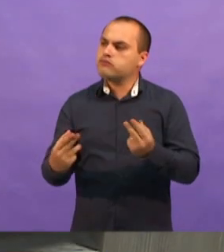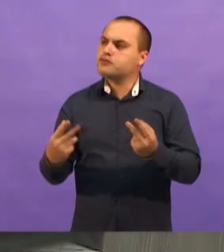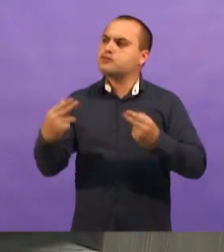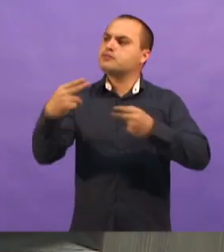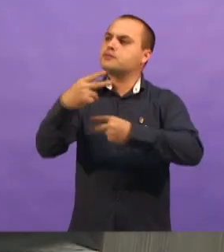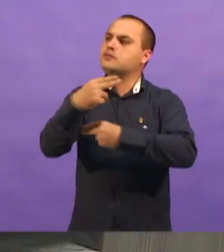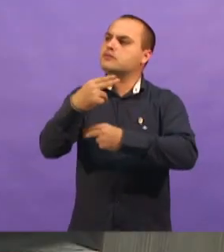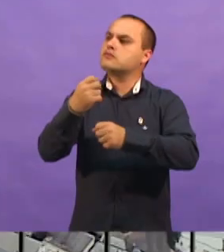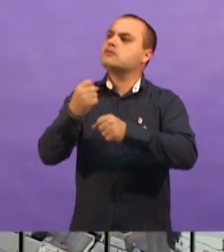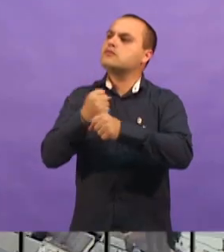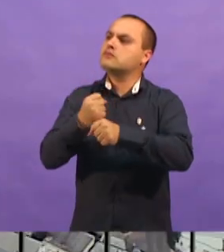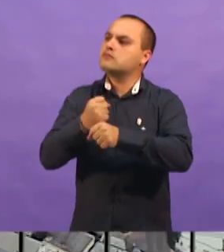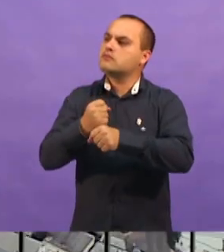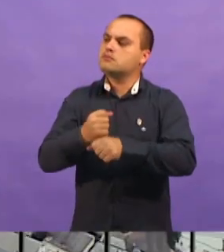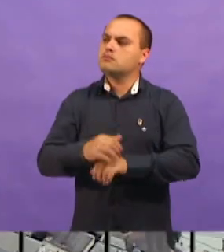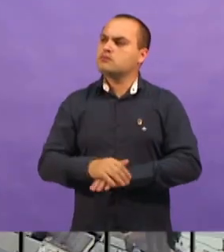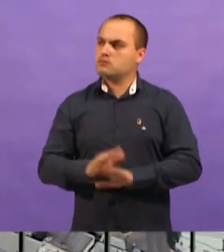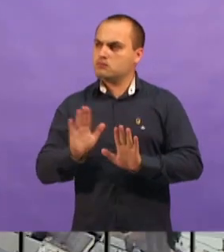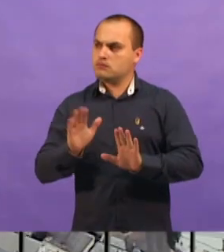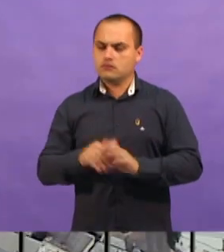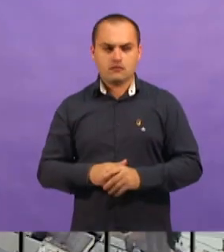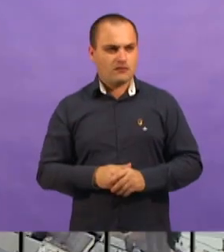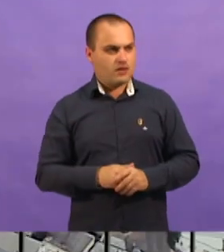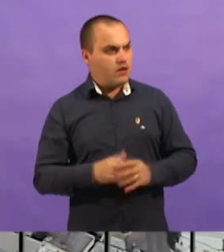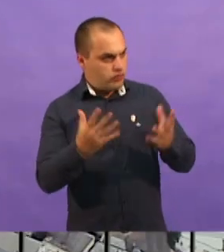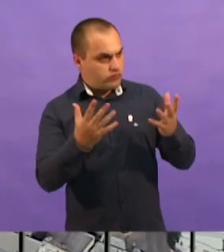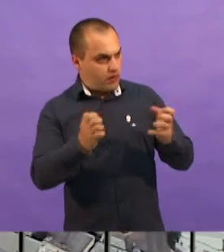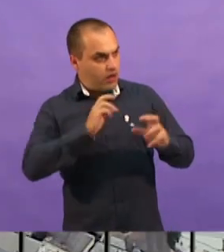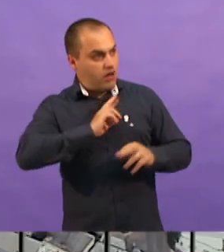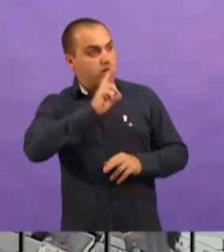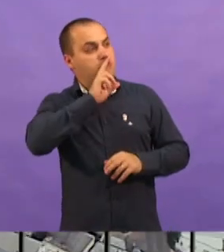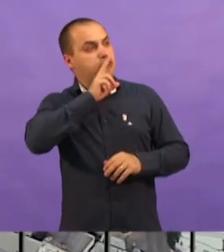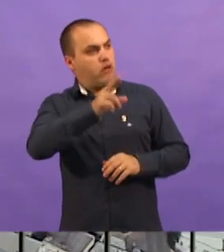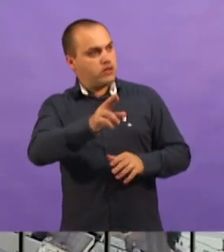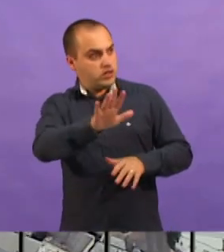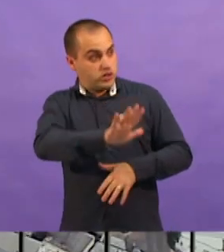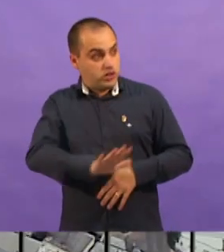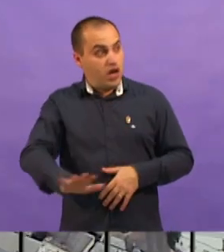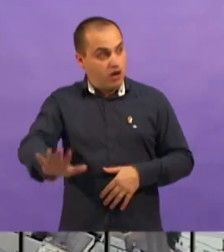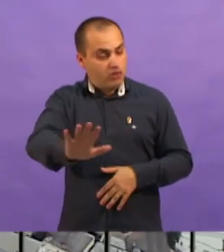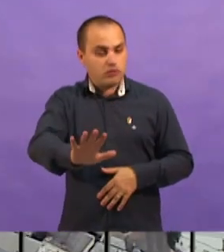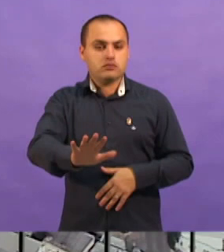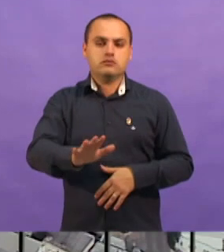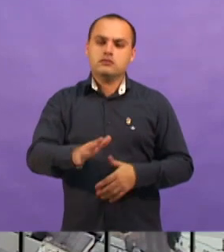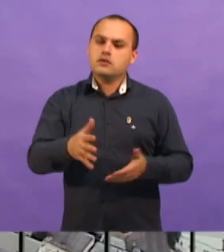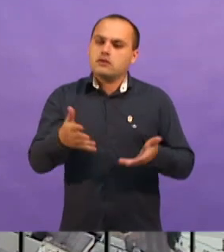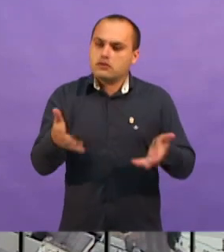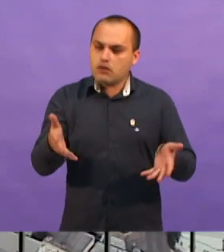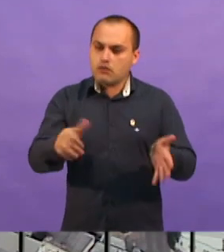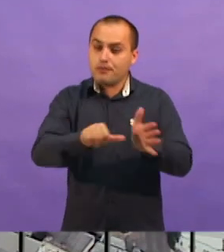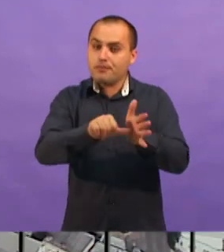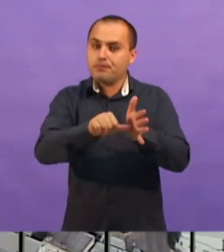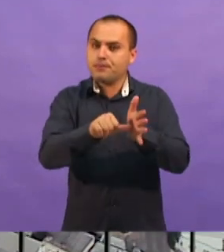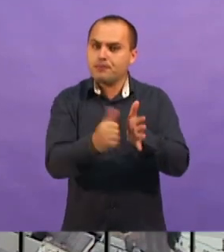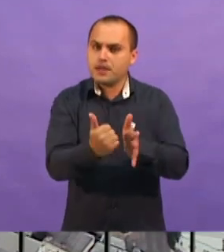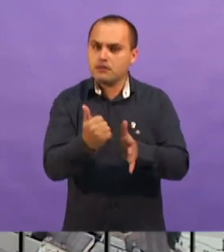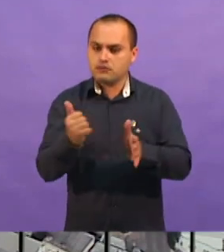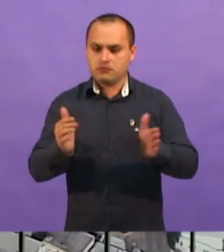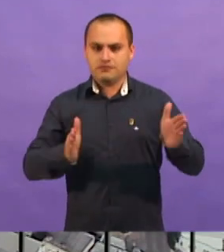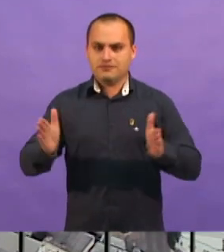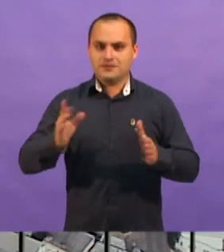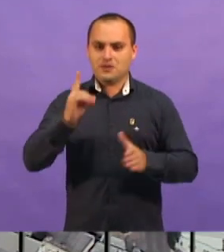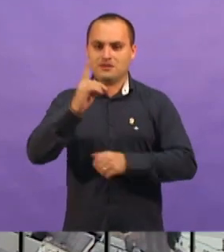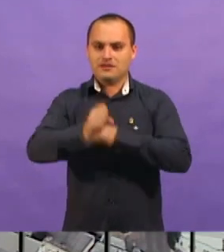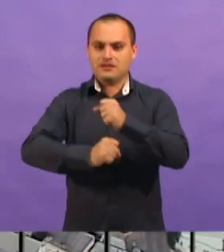Tu queres que eu te dê um panorama total? Então, o primeiro Anuário de Itajaí